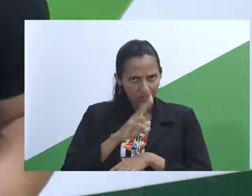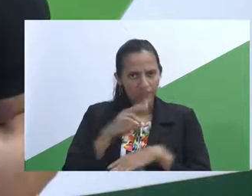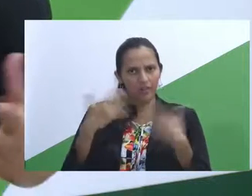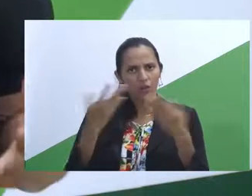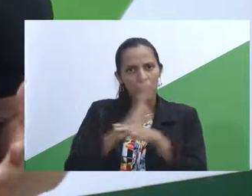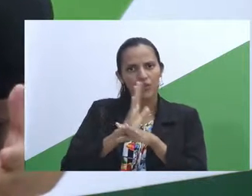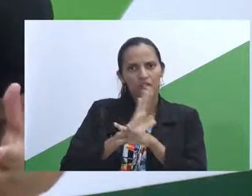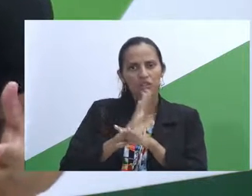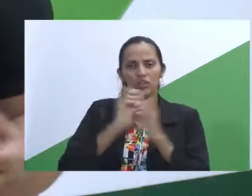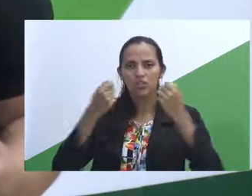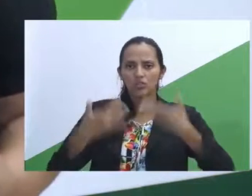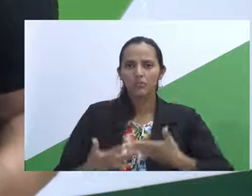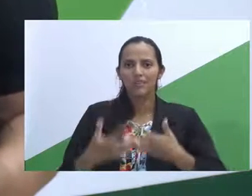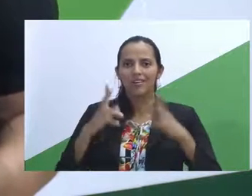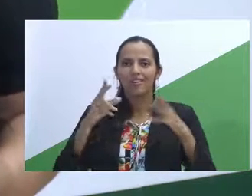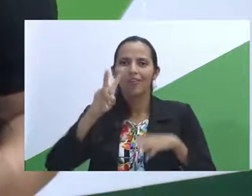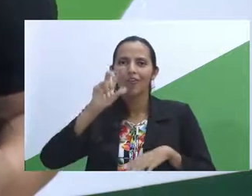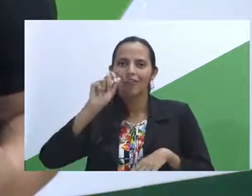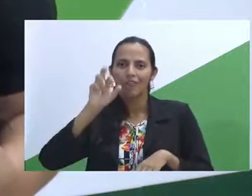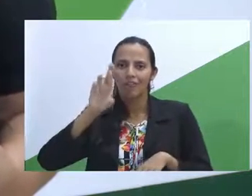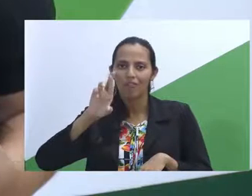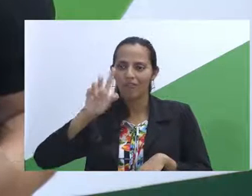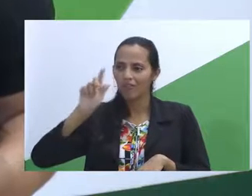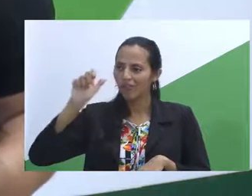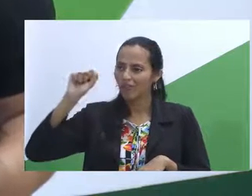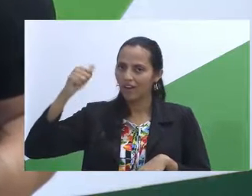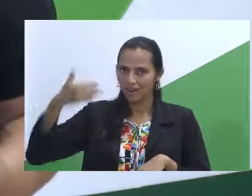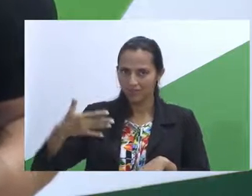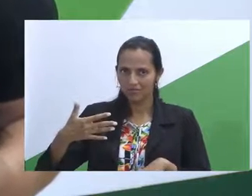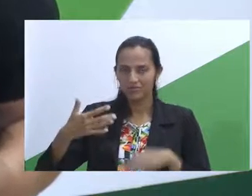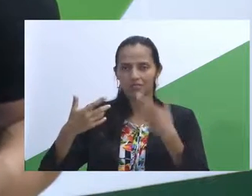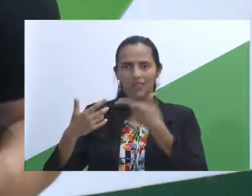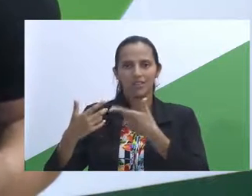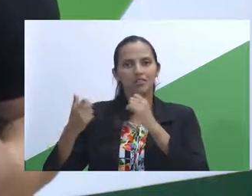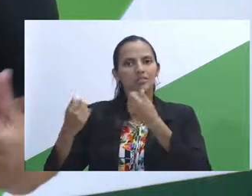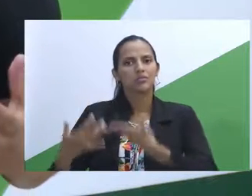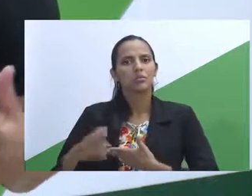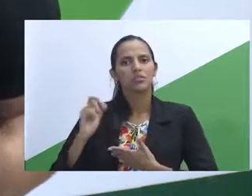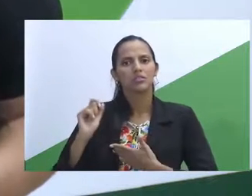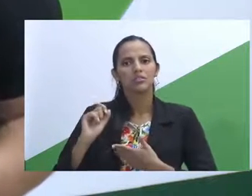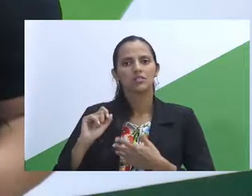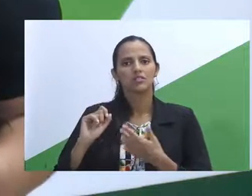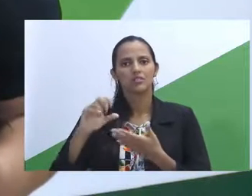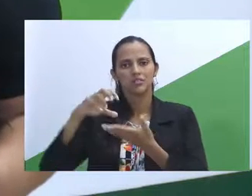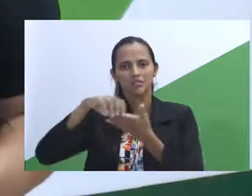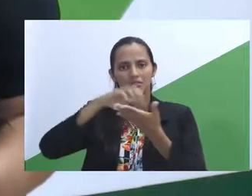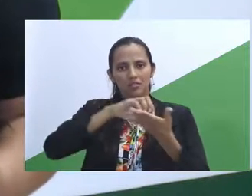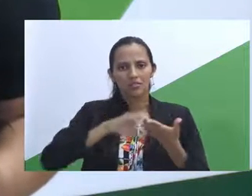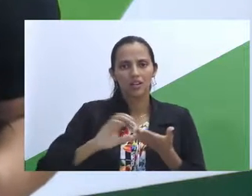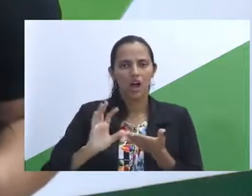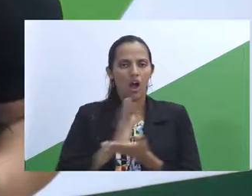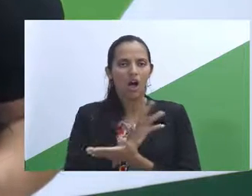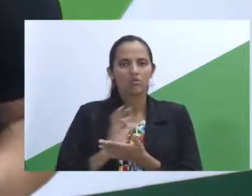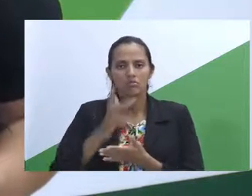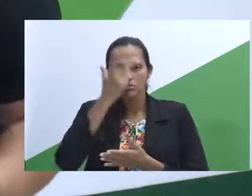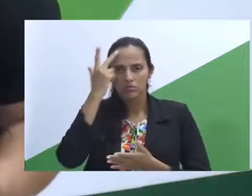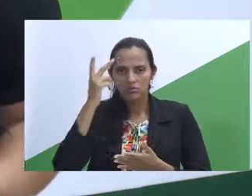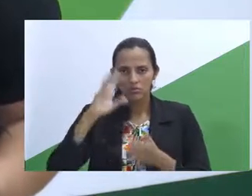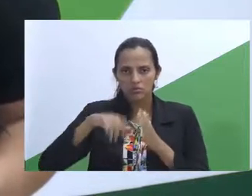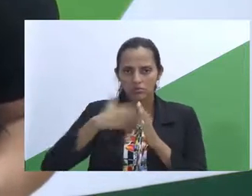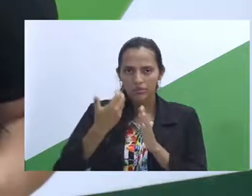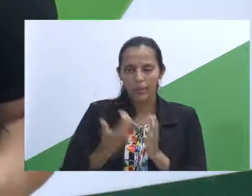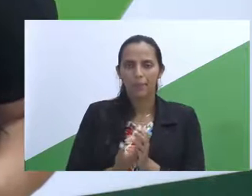nesse grande líder da nação e a gente vai ver, então, que setores vão começar a ficar descontentes, principalmente aqueles que